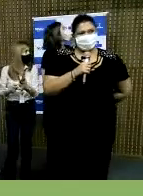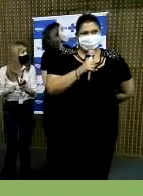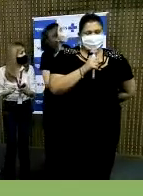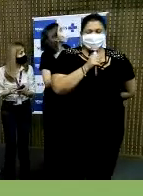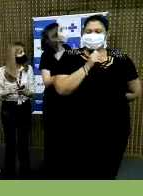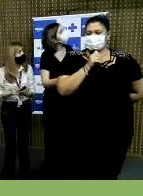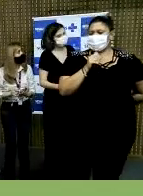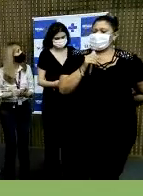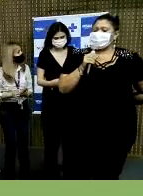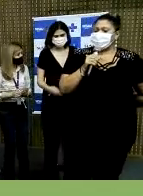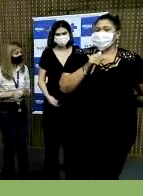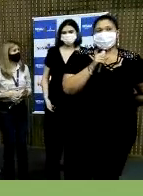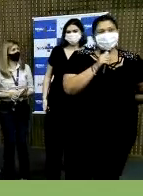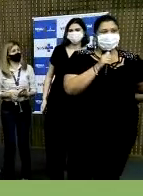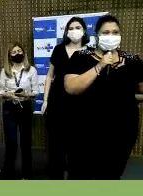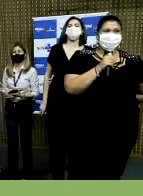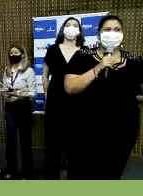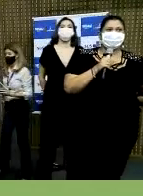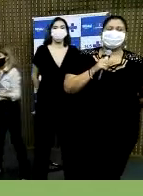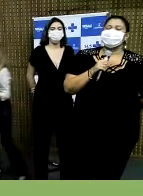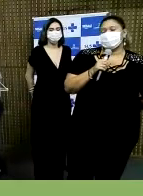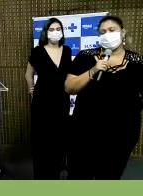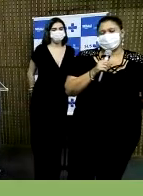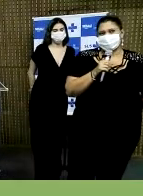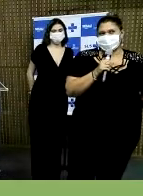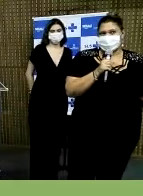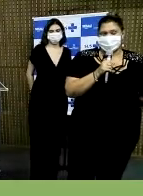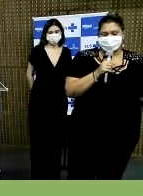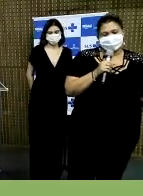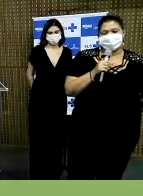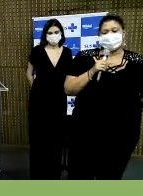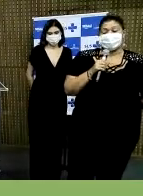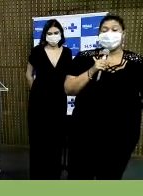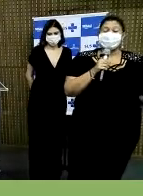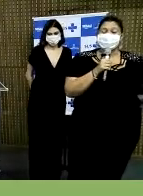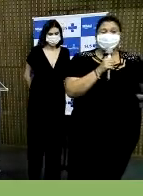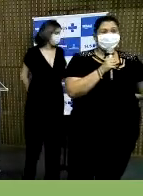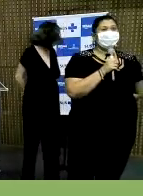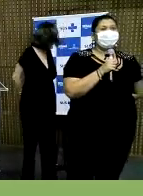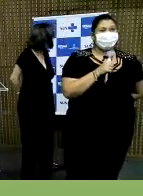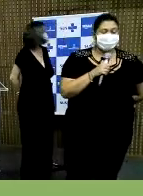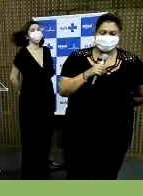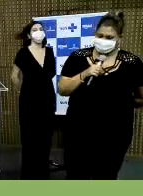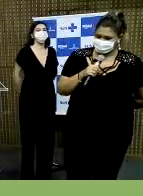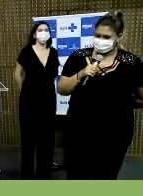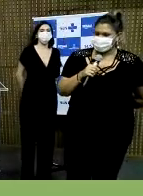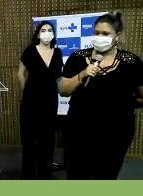Boa tarde, eu sou a Everlyn, estou na gerência do Estrela d'Alva desde agosto de